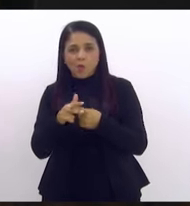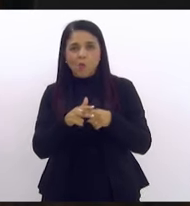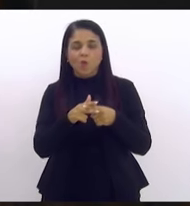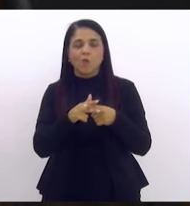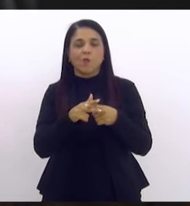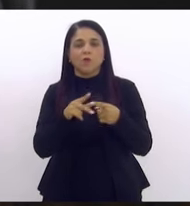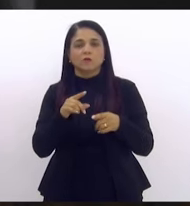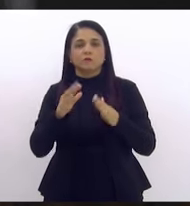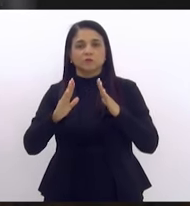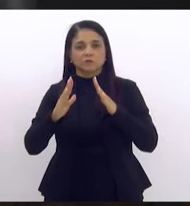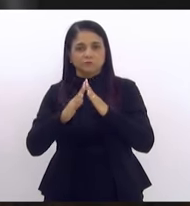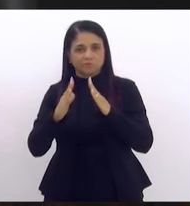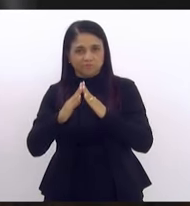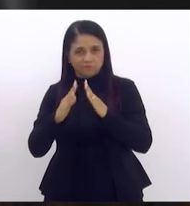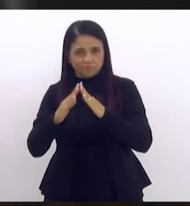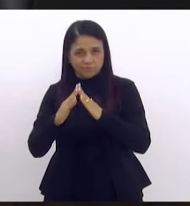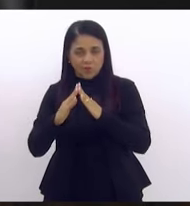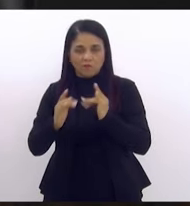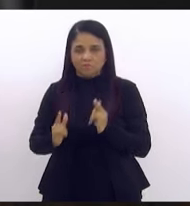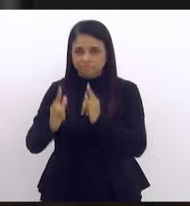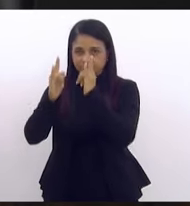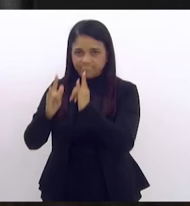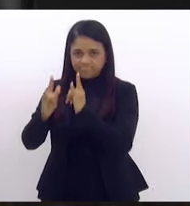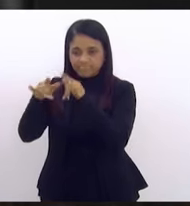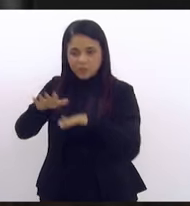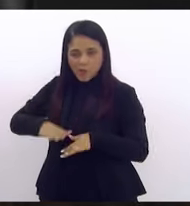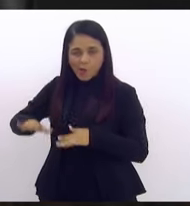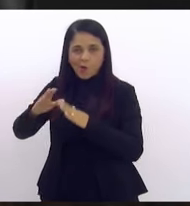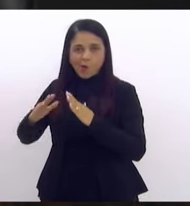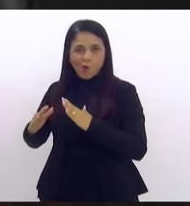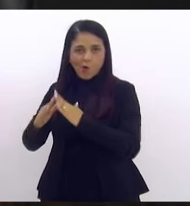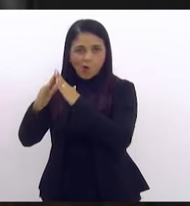fundiária dos imóveis localizados na comunidade